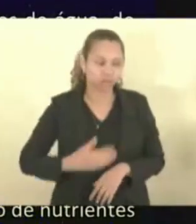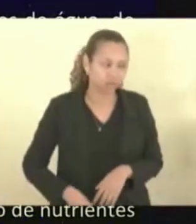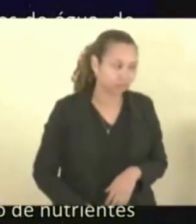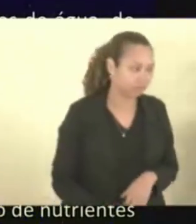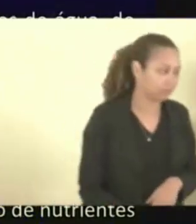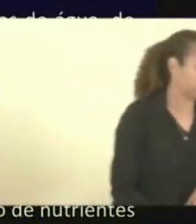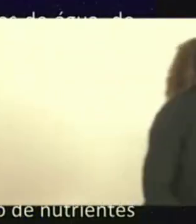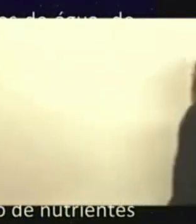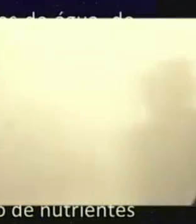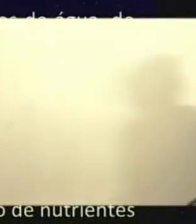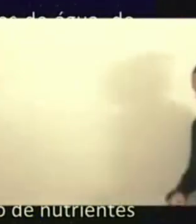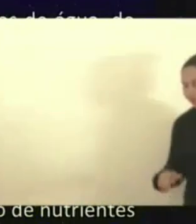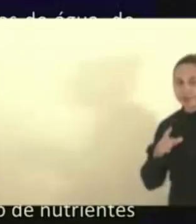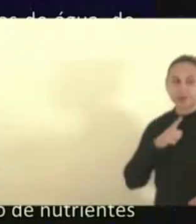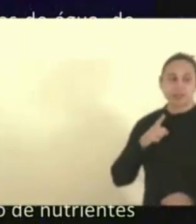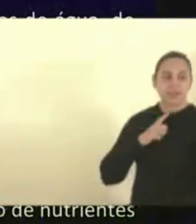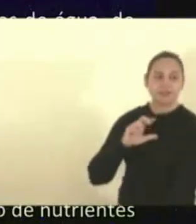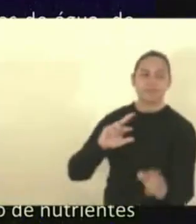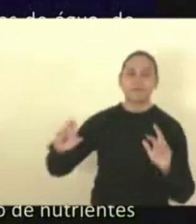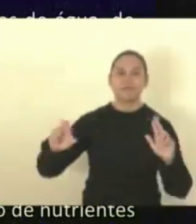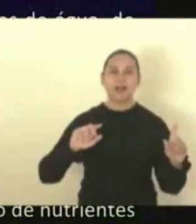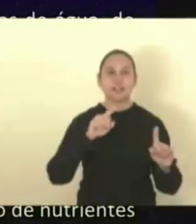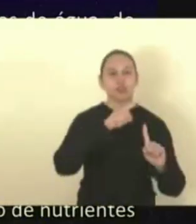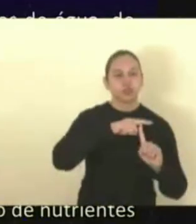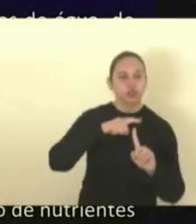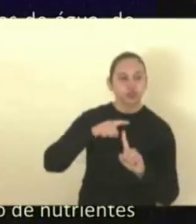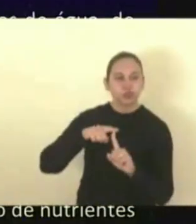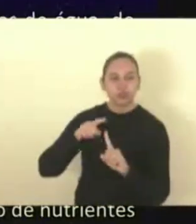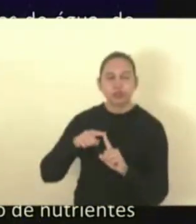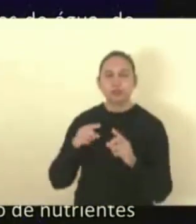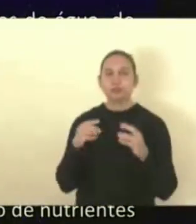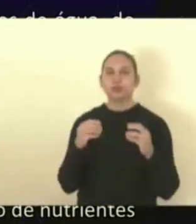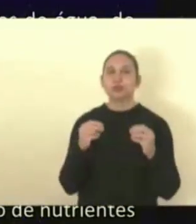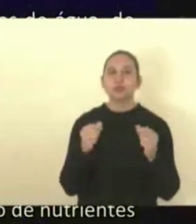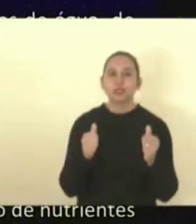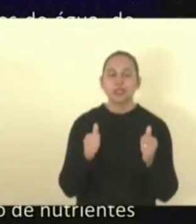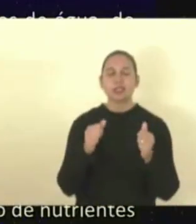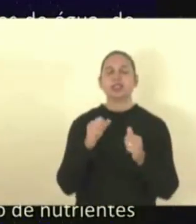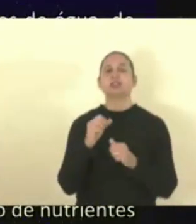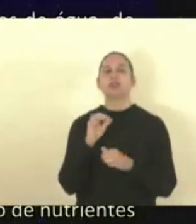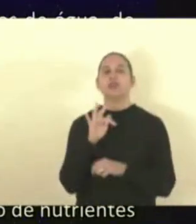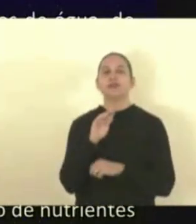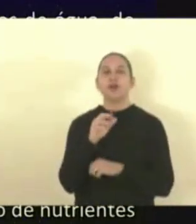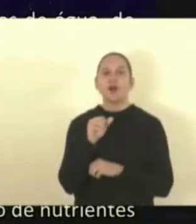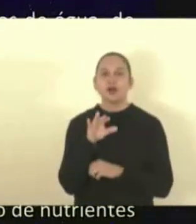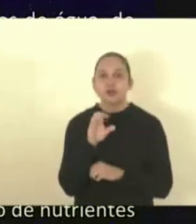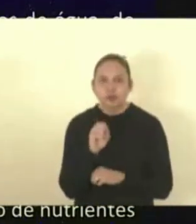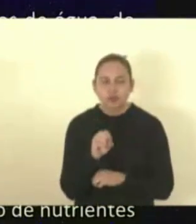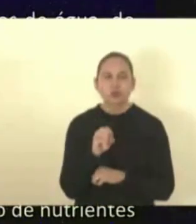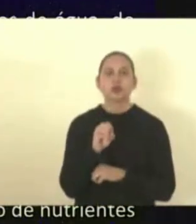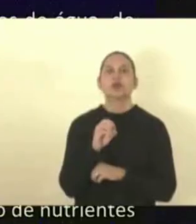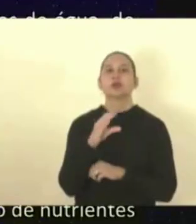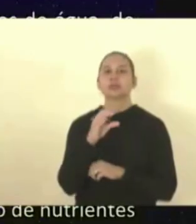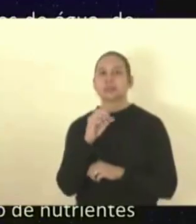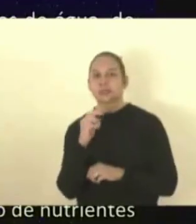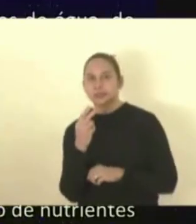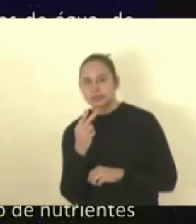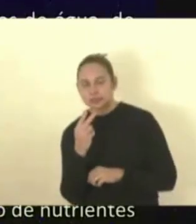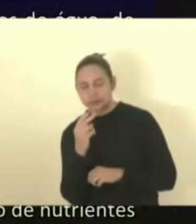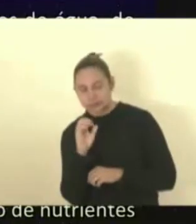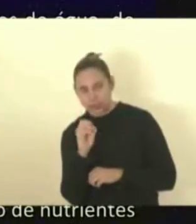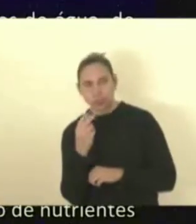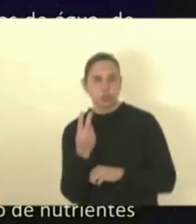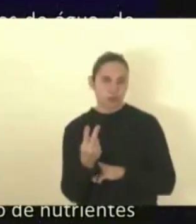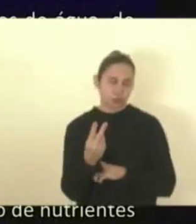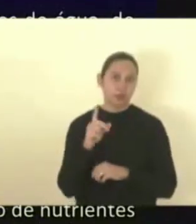processam diversos tipos de nutrientes, como nitrogênio, fósforo, carbono e até alguns contaminantes, como metais pesados, né? É um